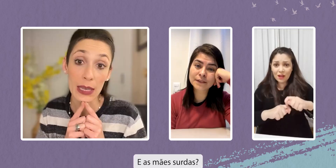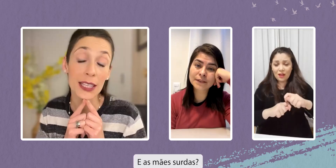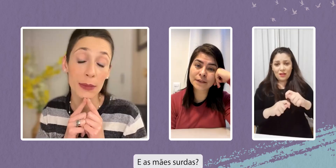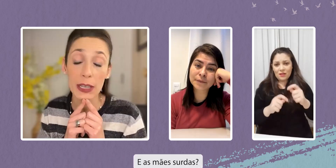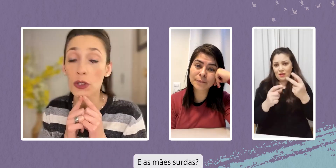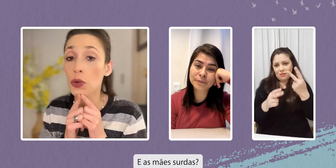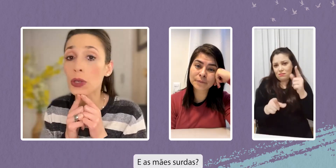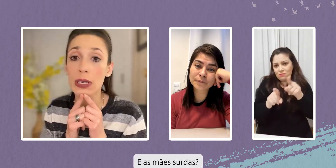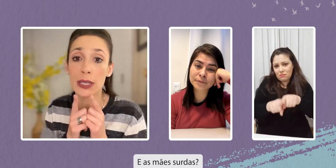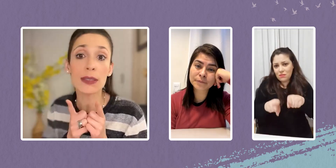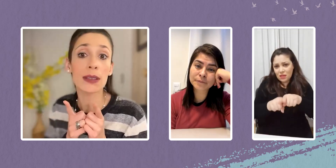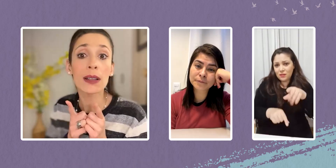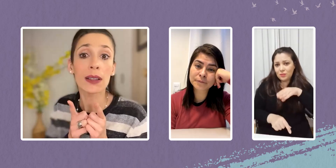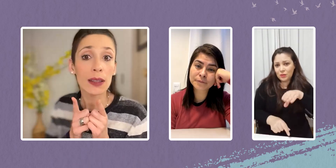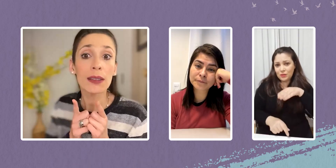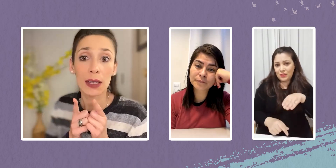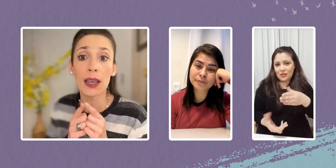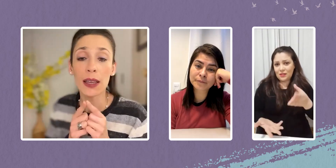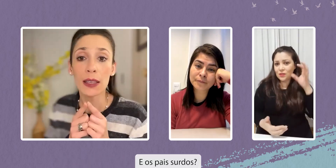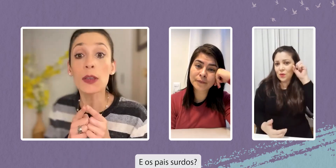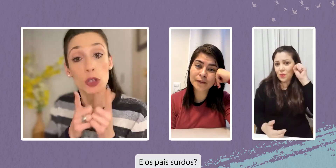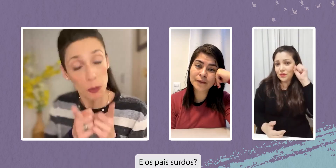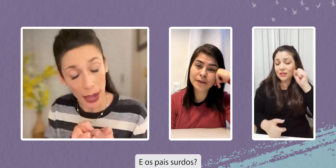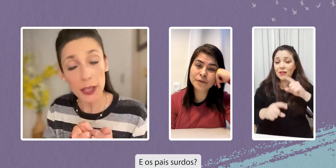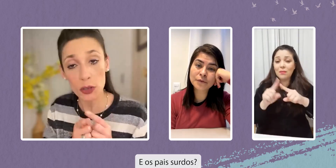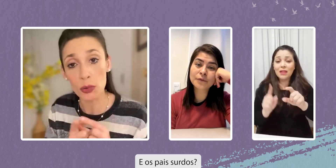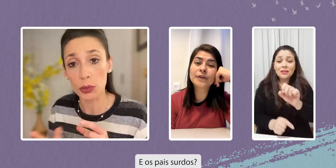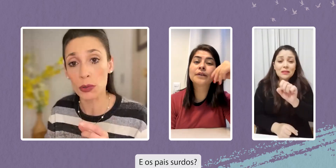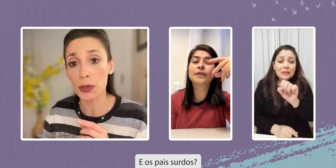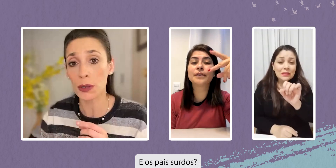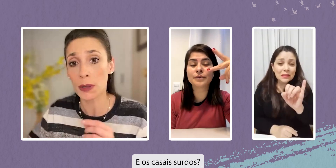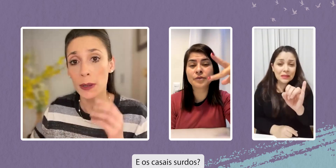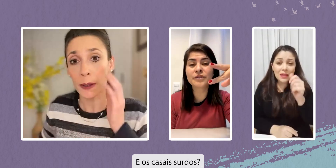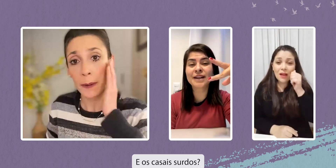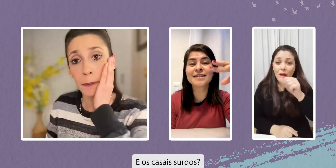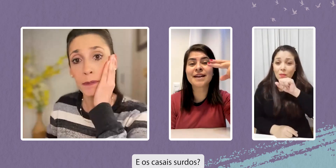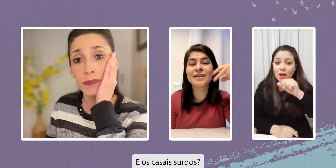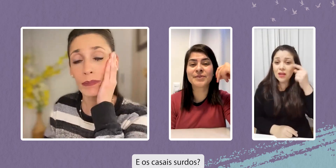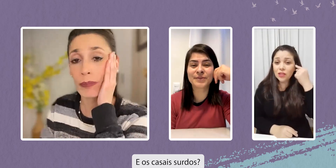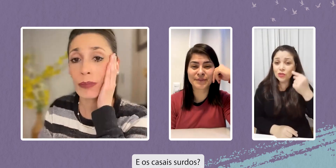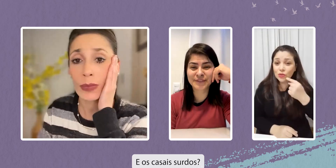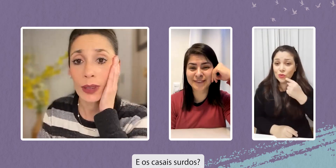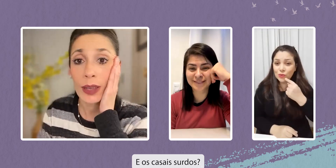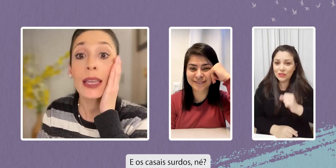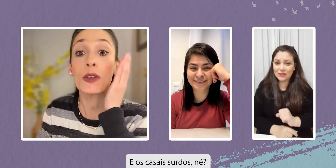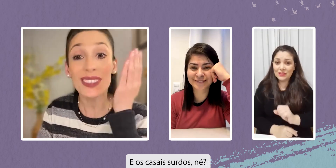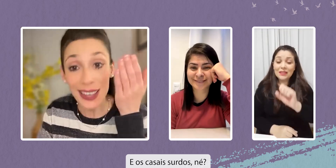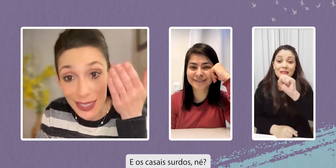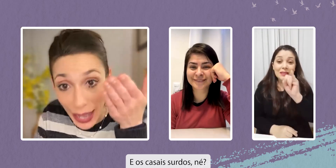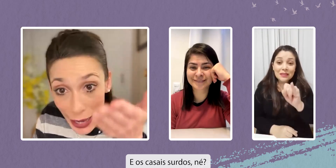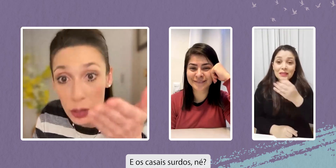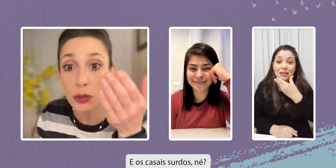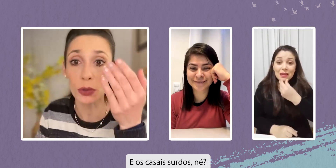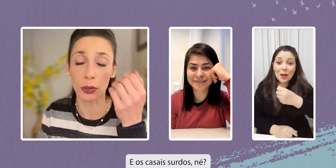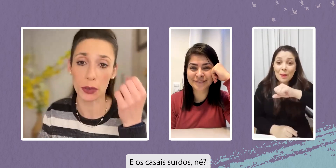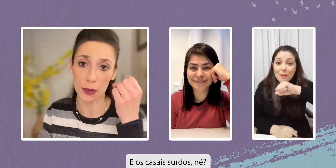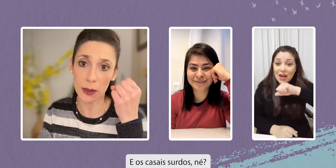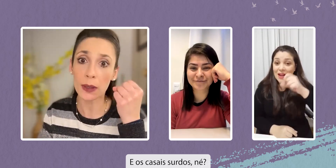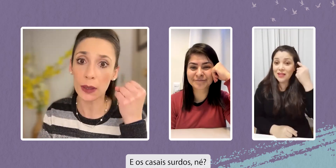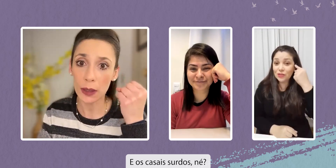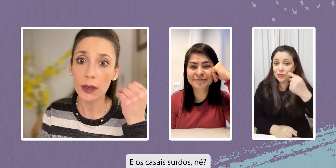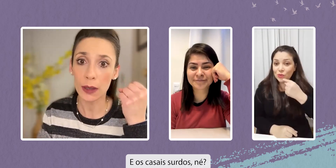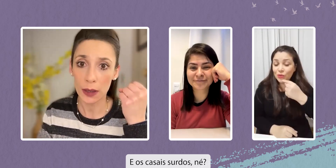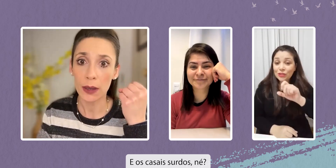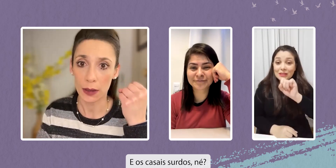né? E as Sim. mães surdas, né? E os pais surdos. E os casais surdos. E os casais